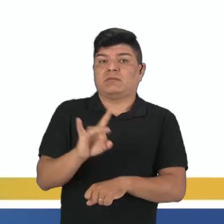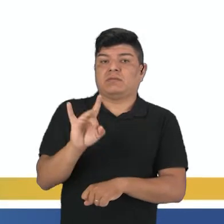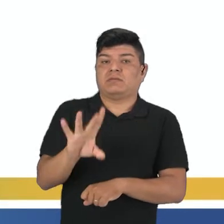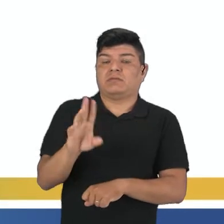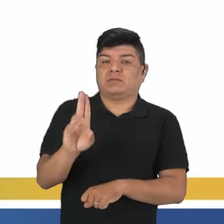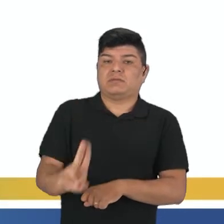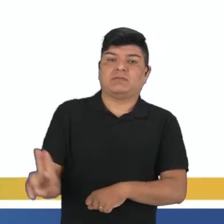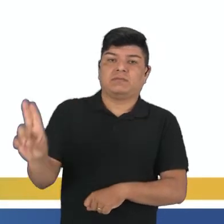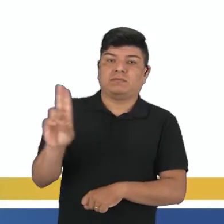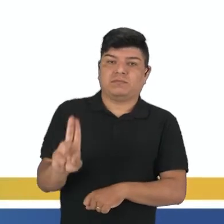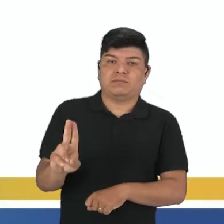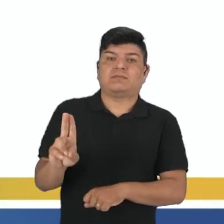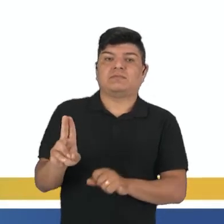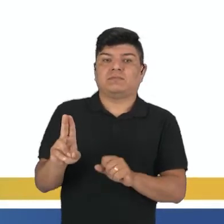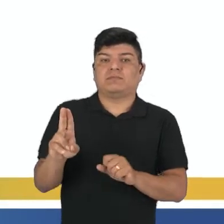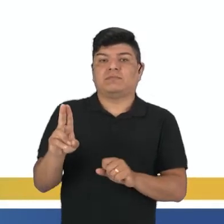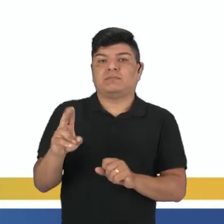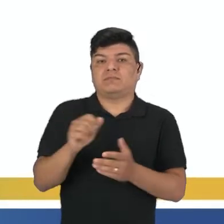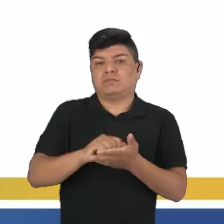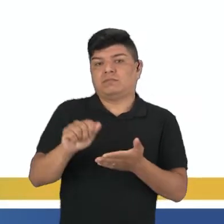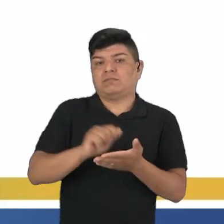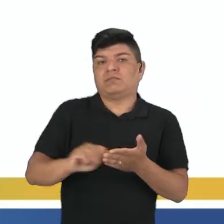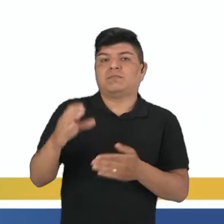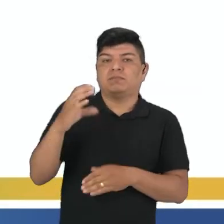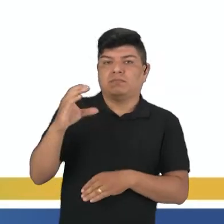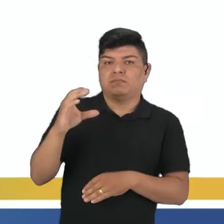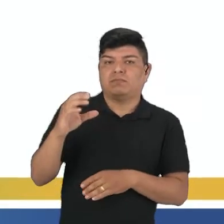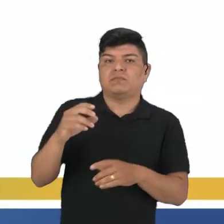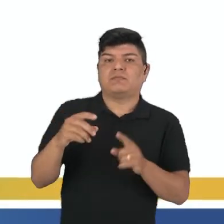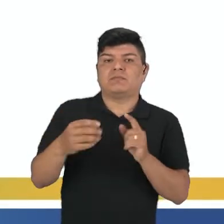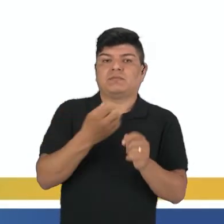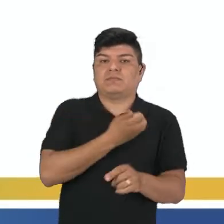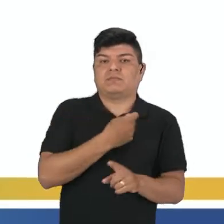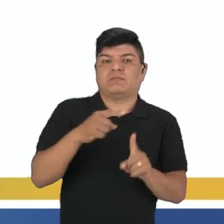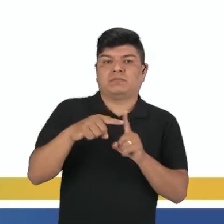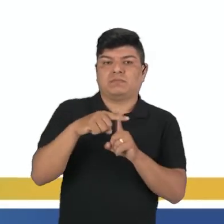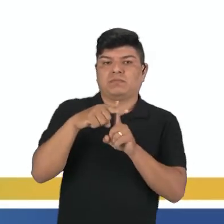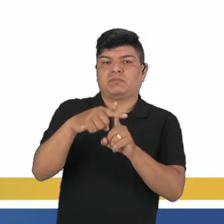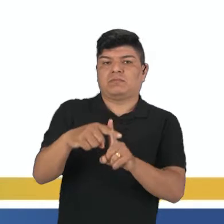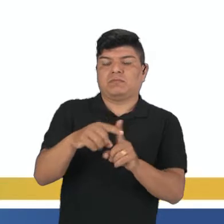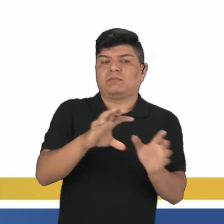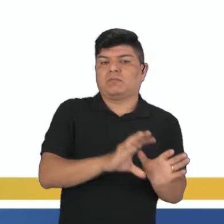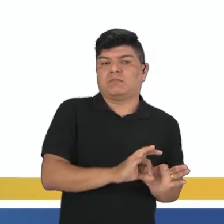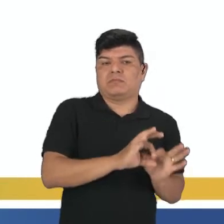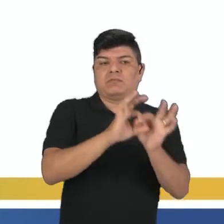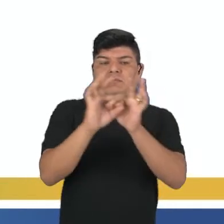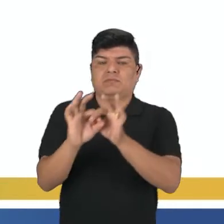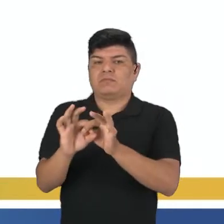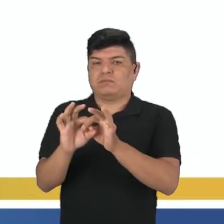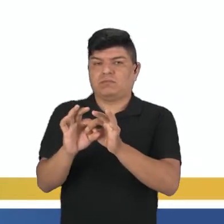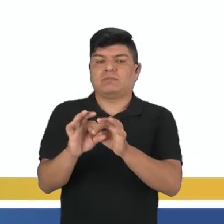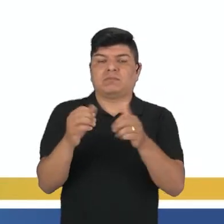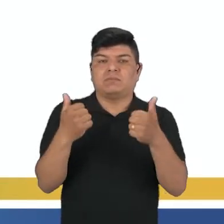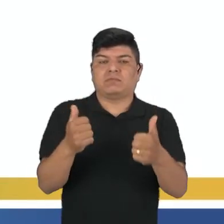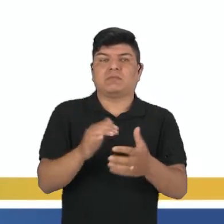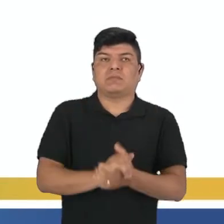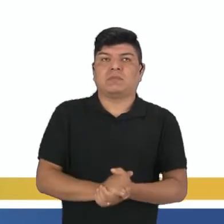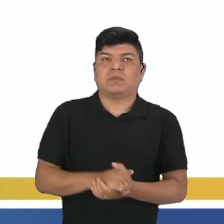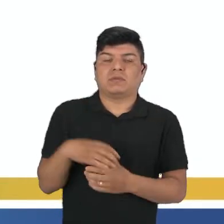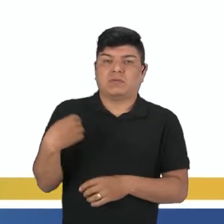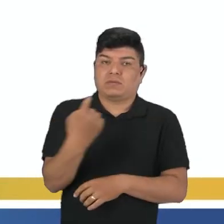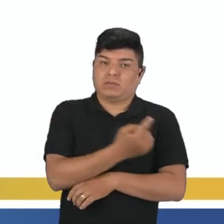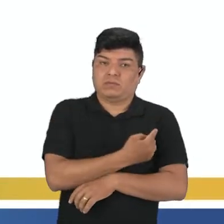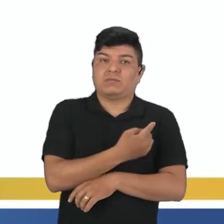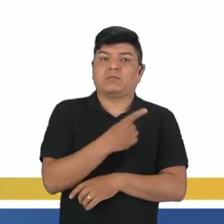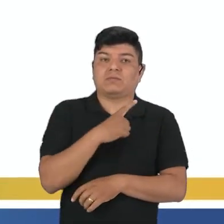só usa a notação científica para representar números positivos, pelo menos no nosso contexto ali da educação básica. Então, para a